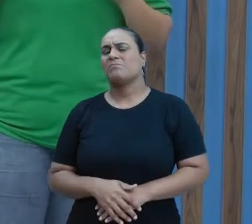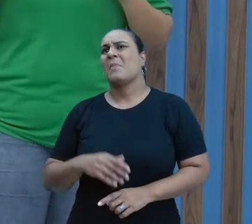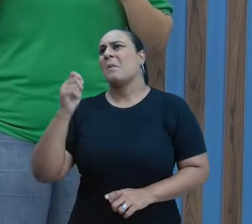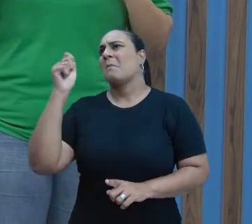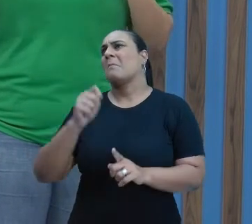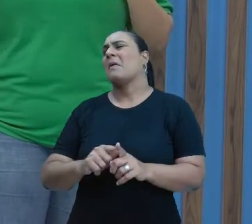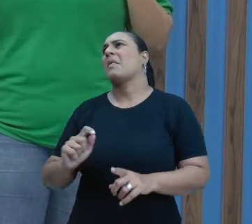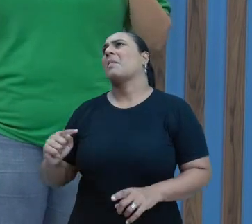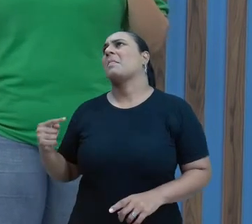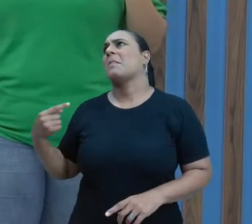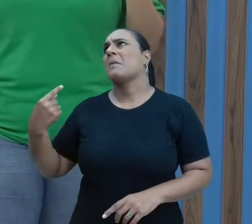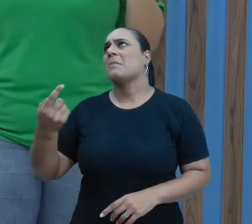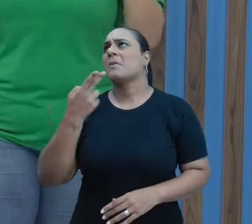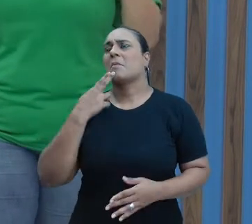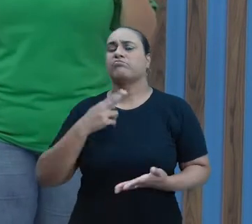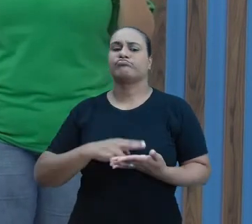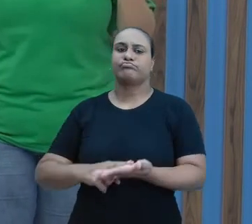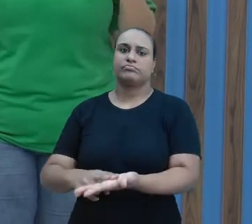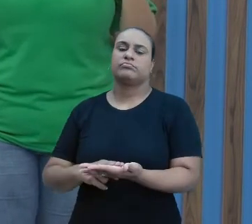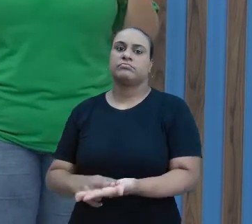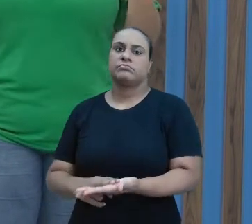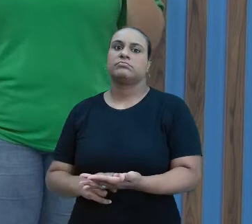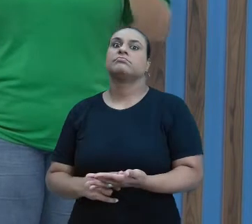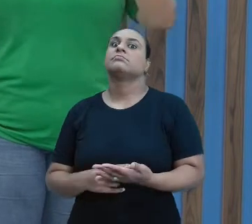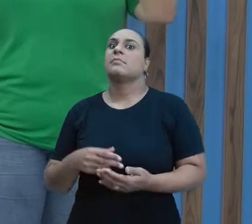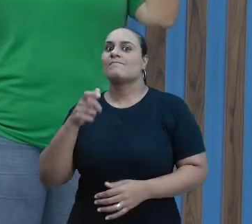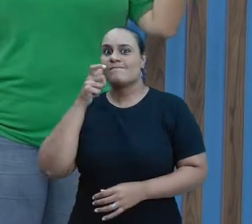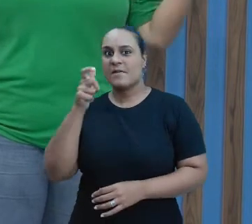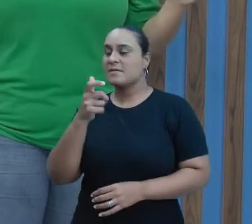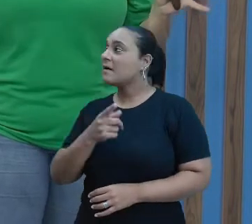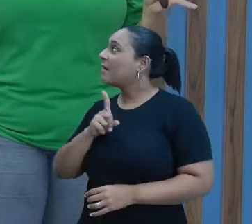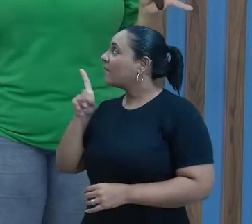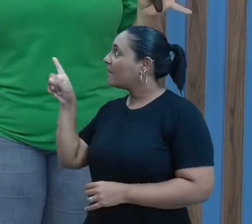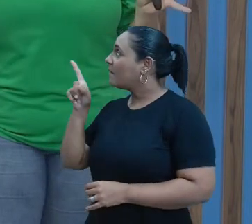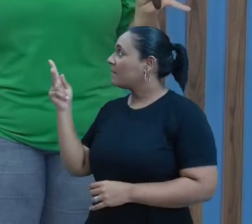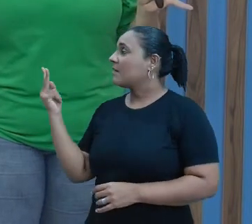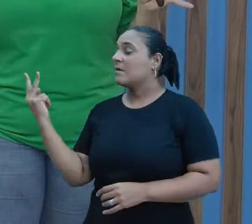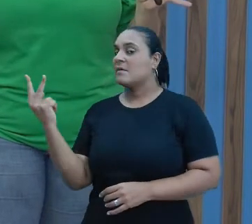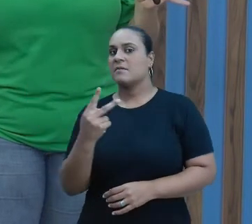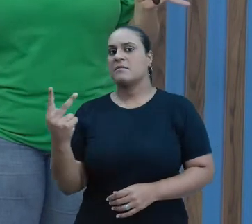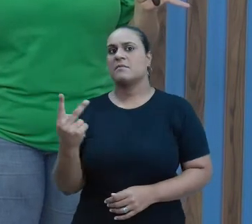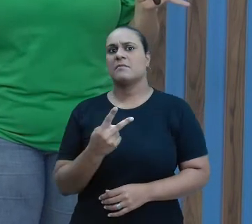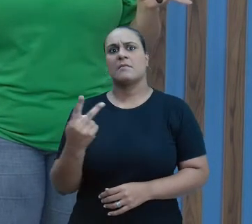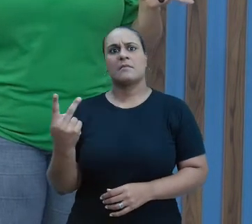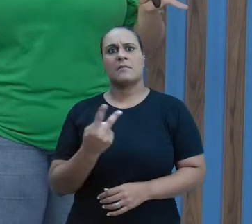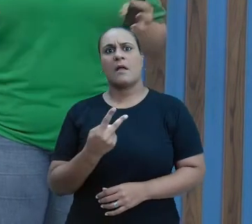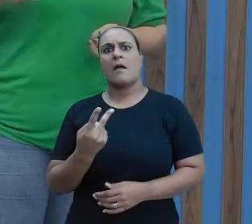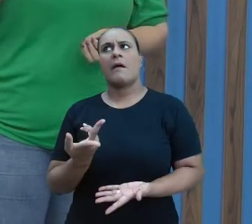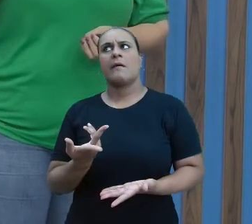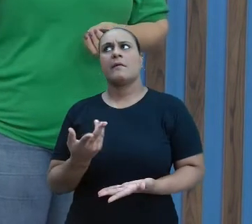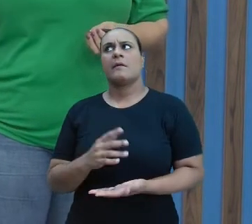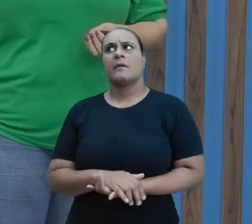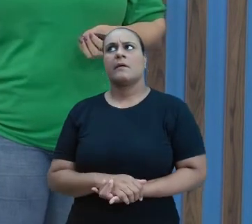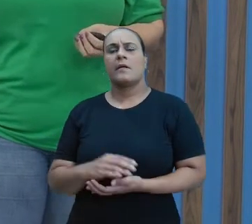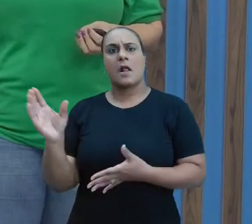é interessante como esses dois chegaram na mesma conclusão aí,